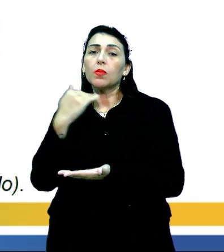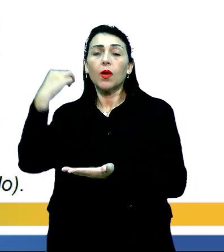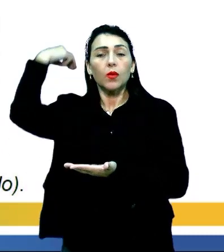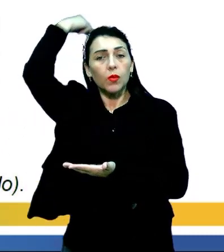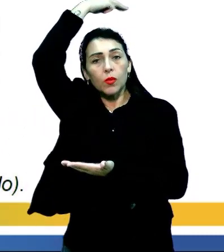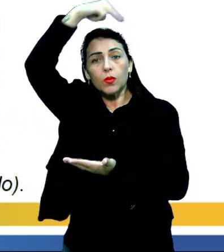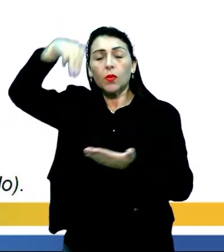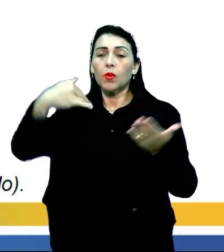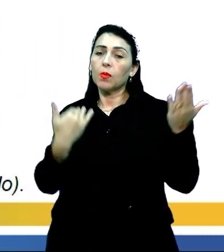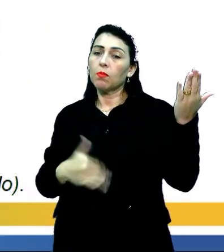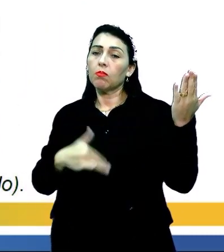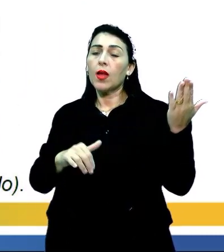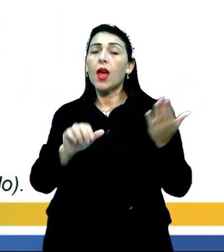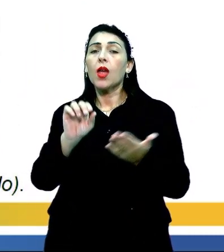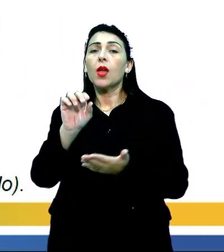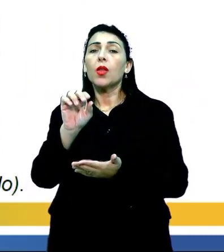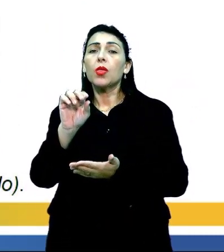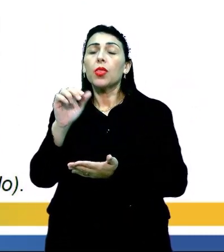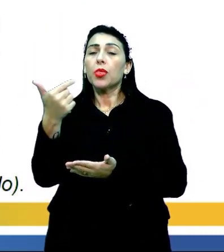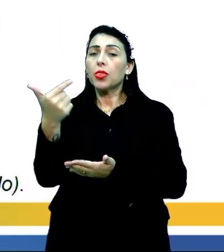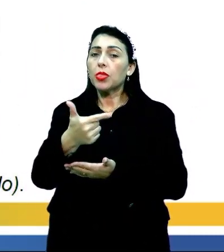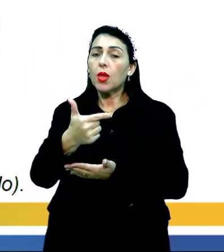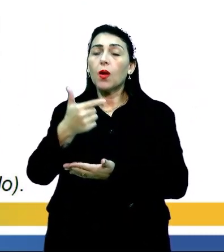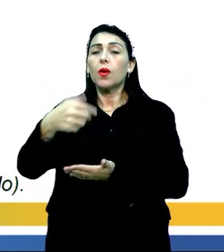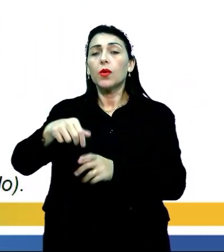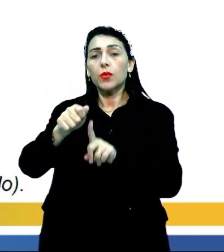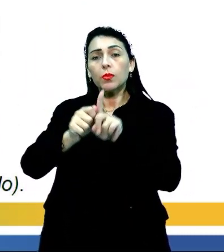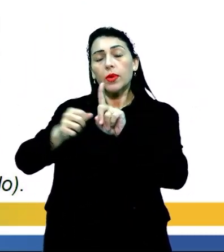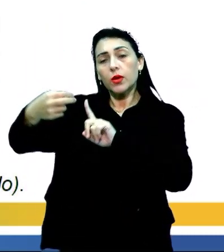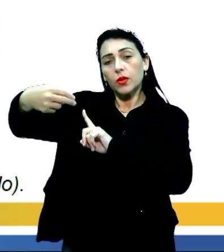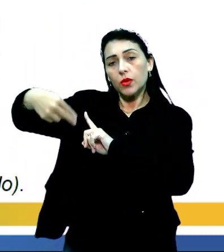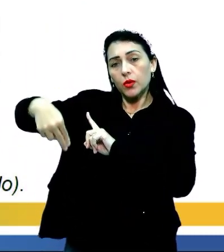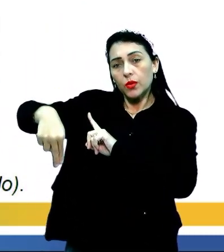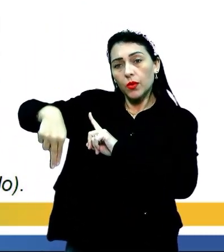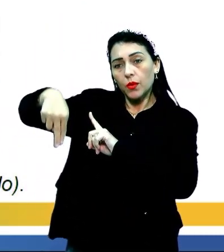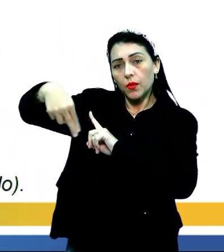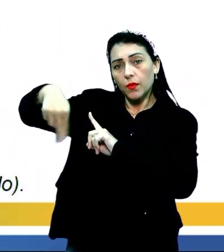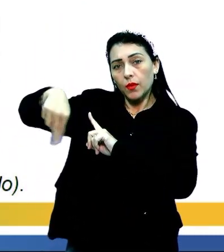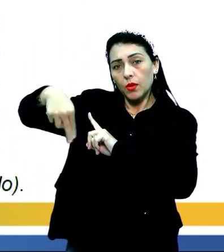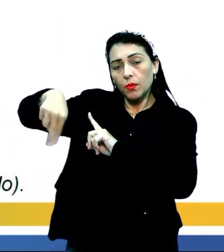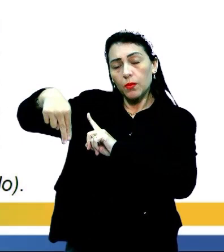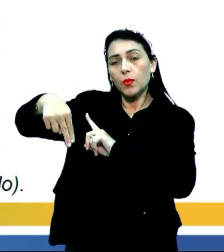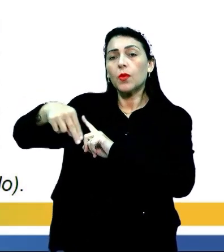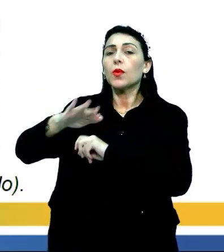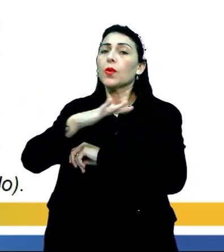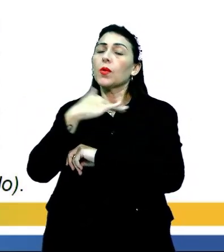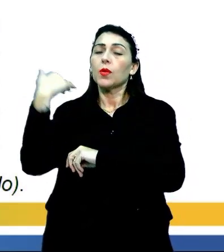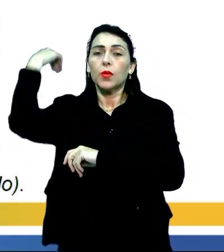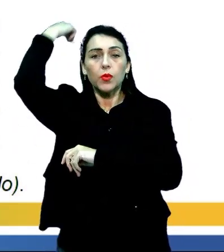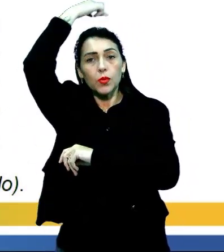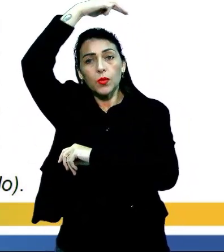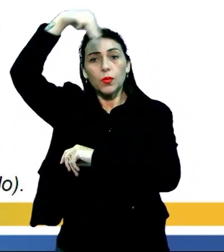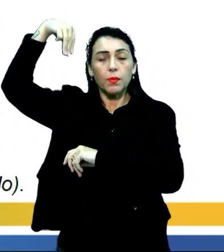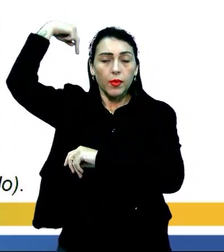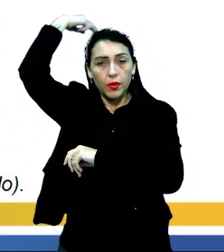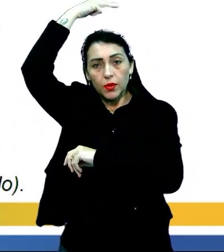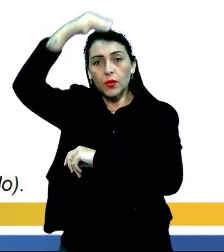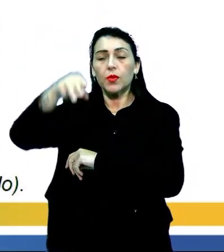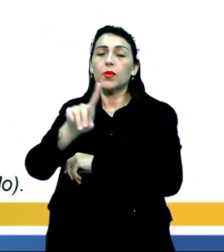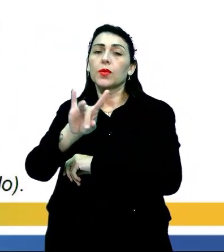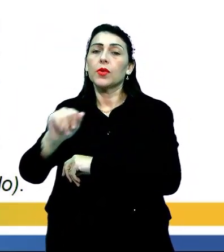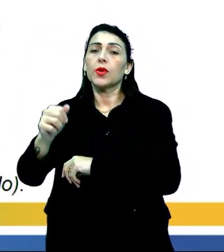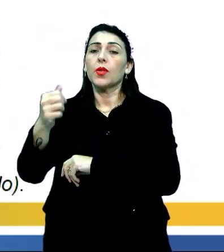dos de Novembro então Observe né Dia dos Mortos o México data dia dois de